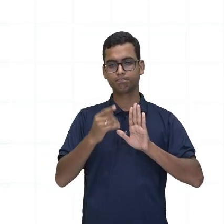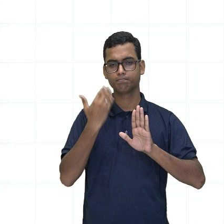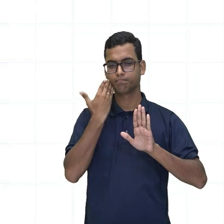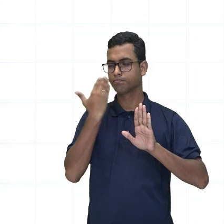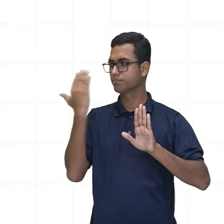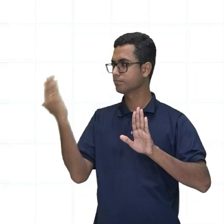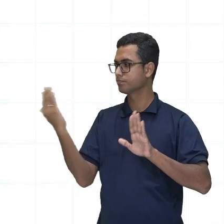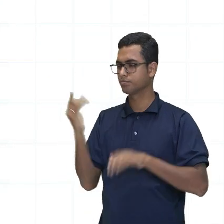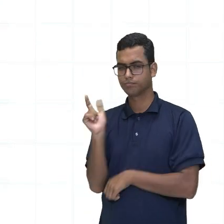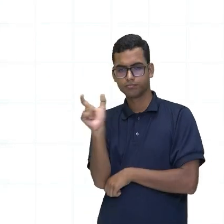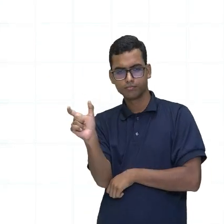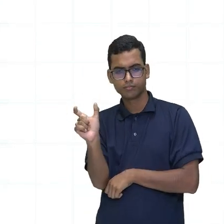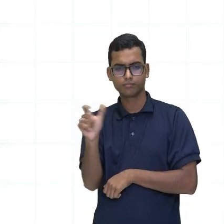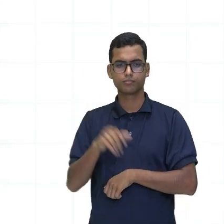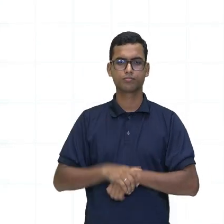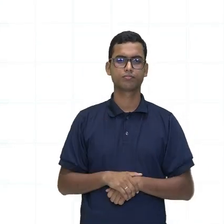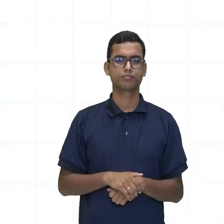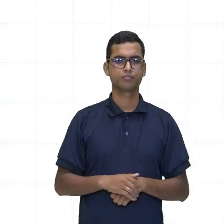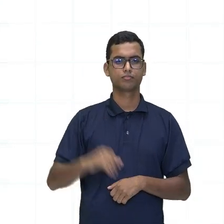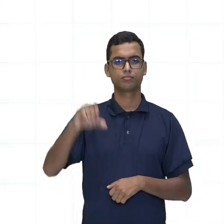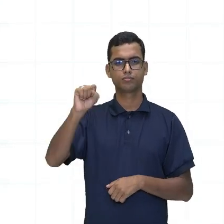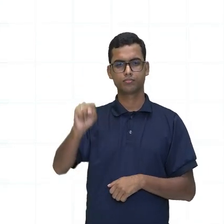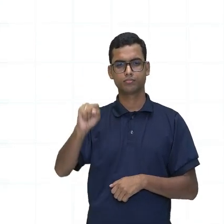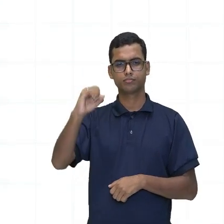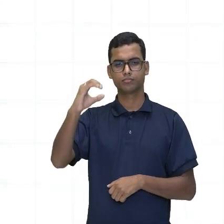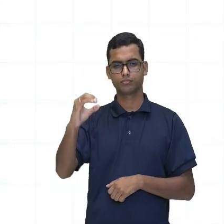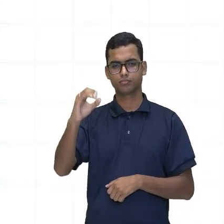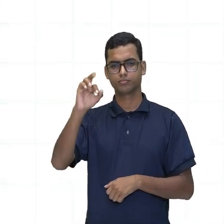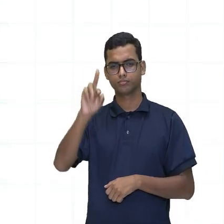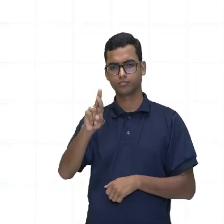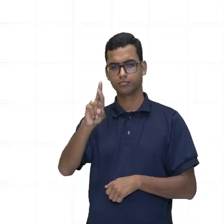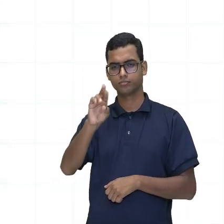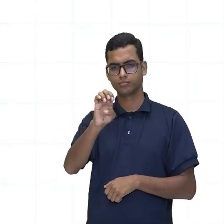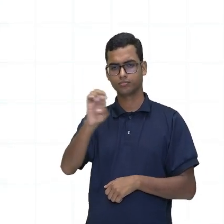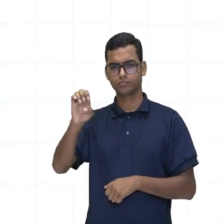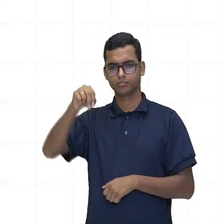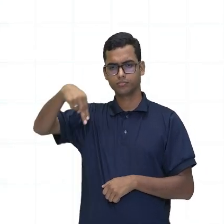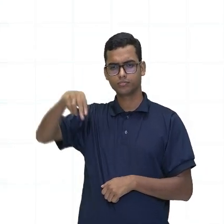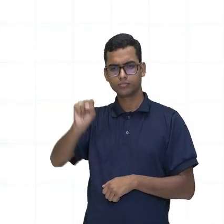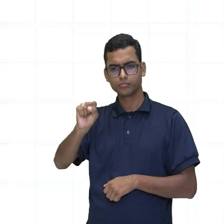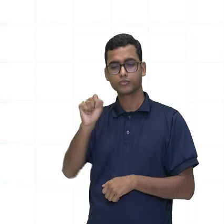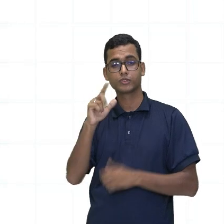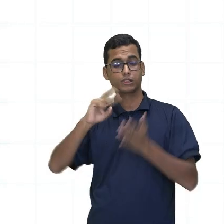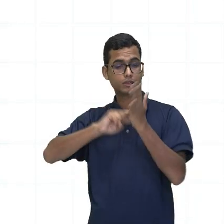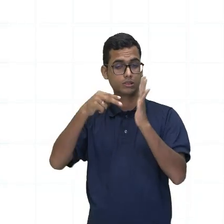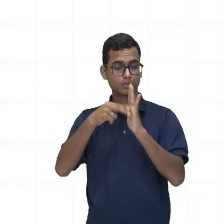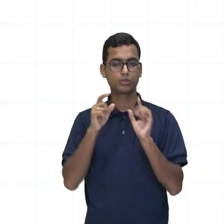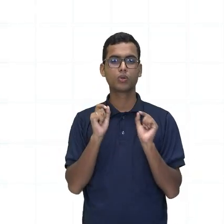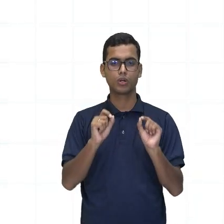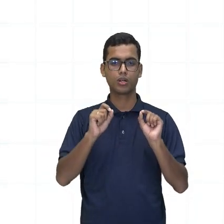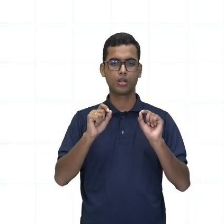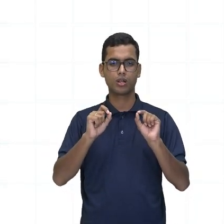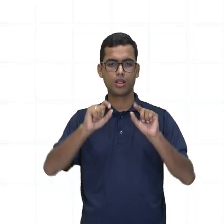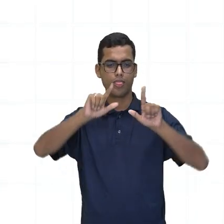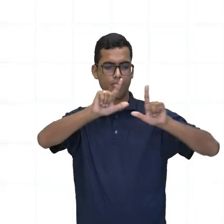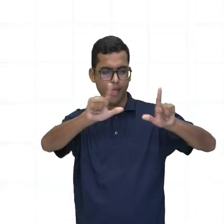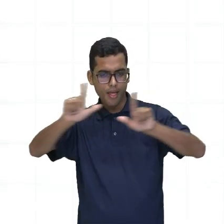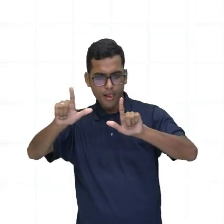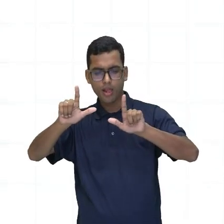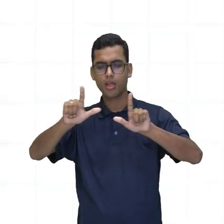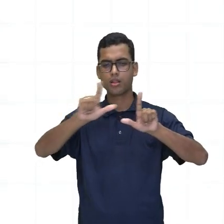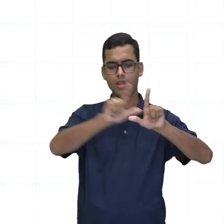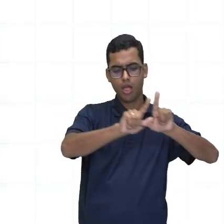screen, tela. Então, é tema de várias discussões hoje, o uso excessivo de telas, tá bom?